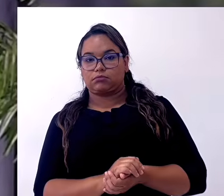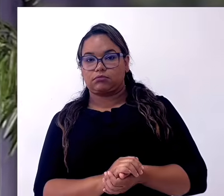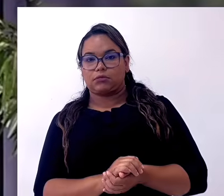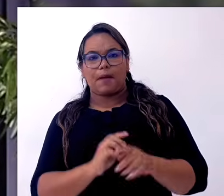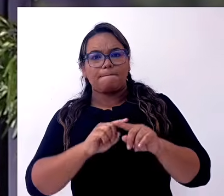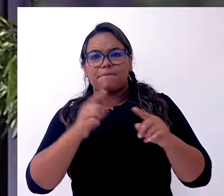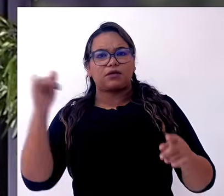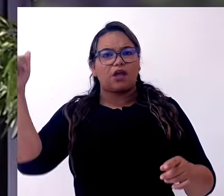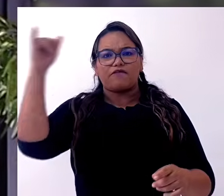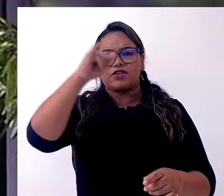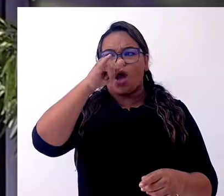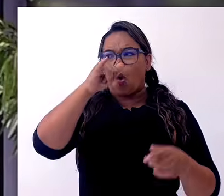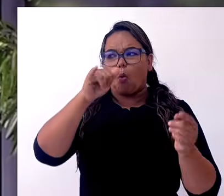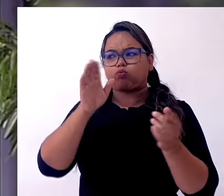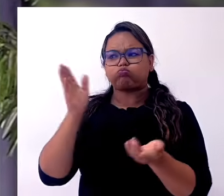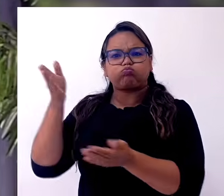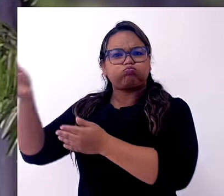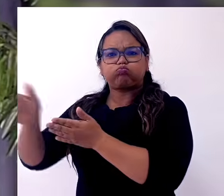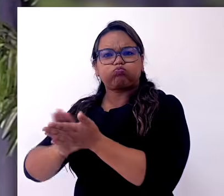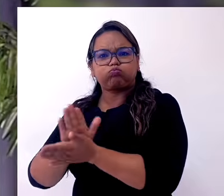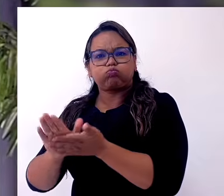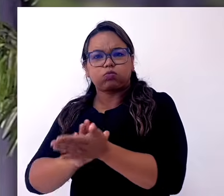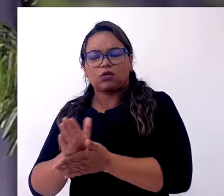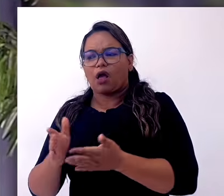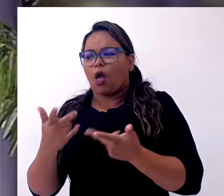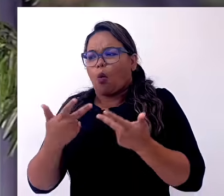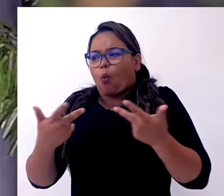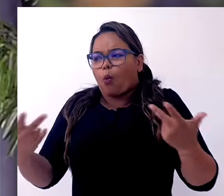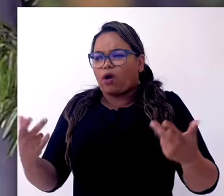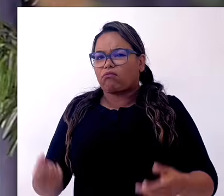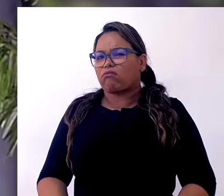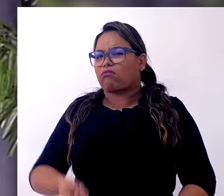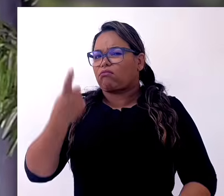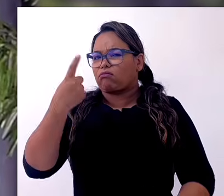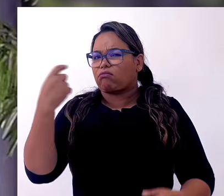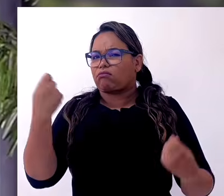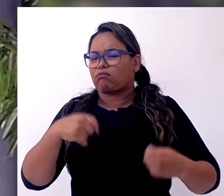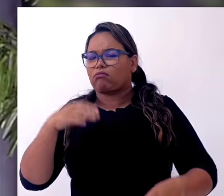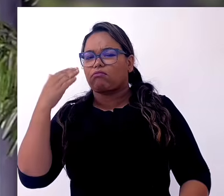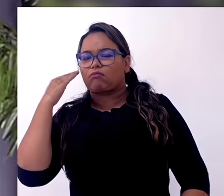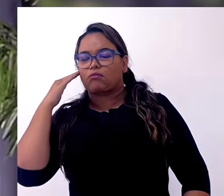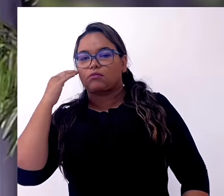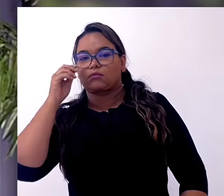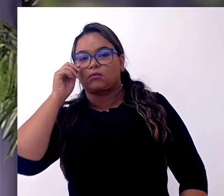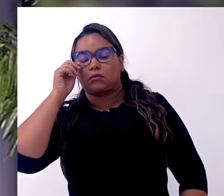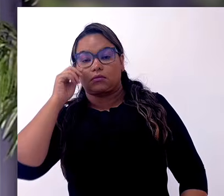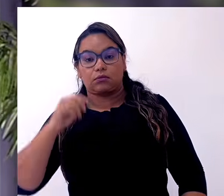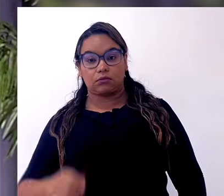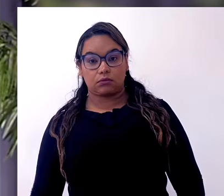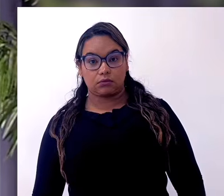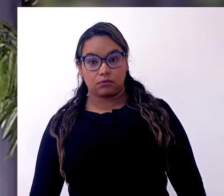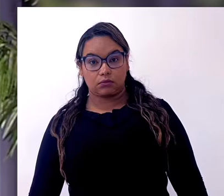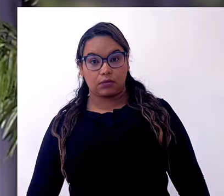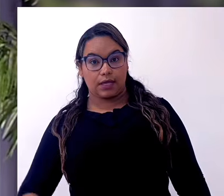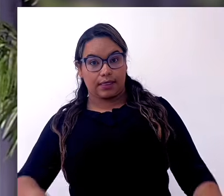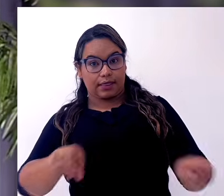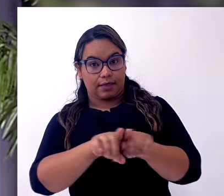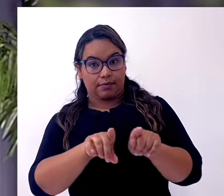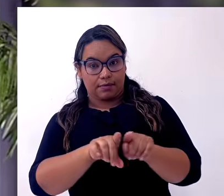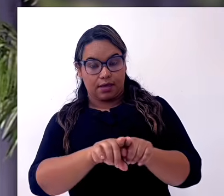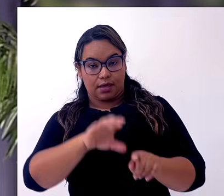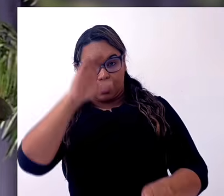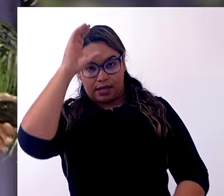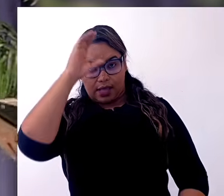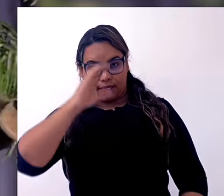é que deveria estar ali no edifício? A CIA deveria estar naquele edifício. Mas eles tinham evacuado o edifício. E 8